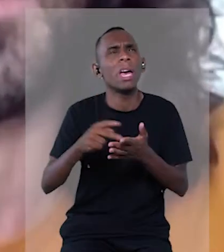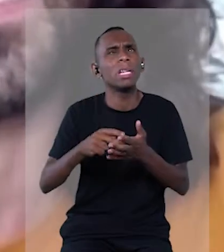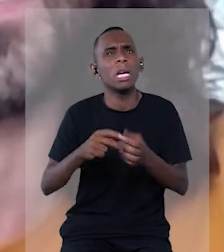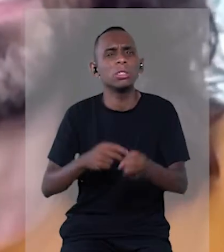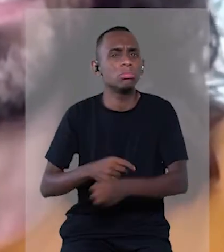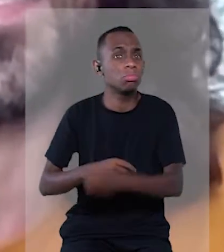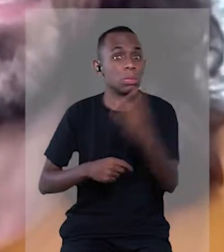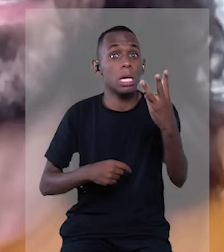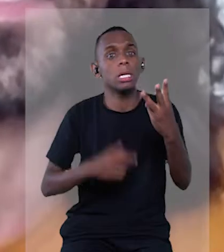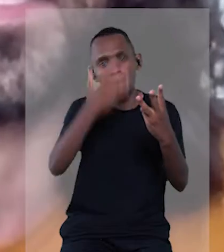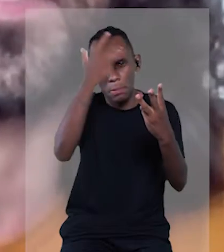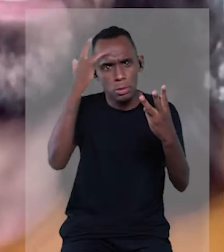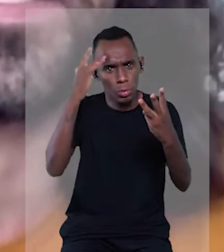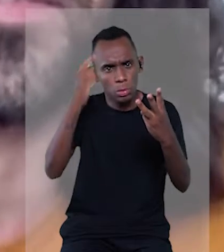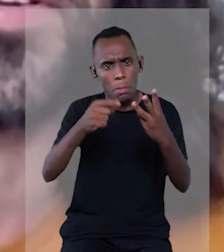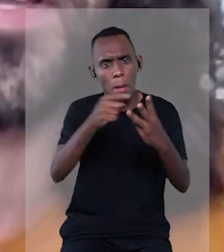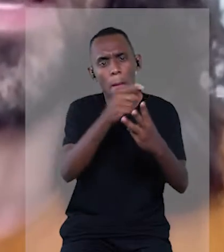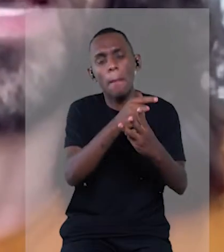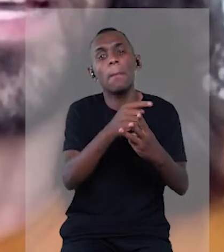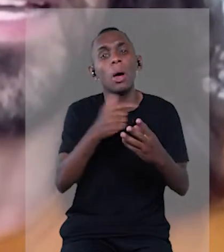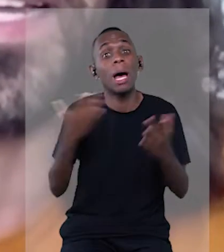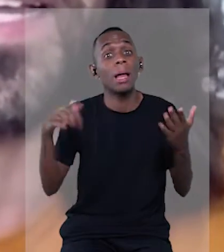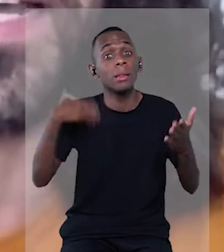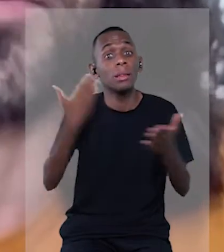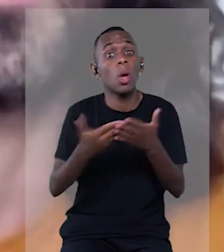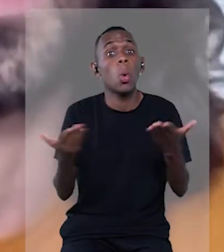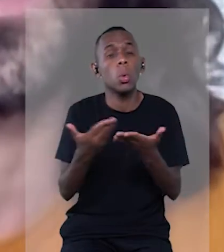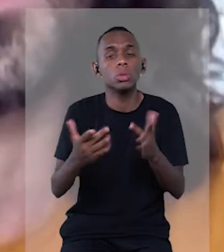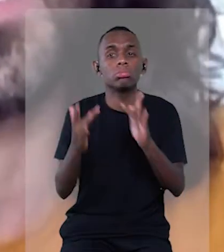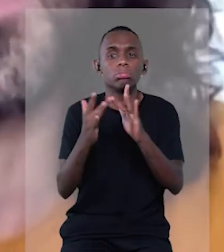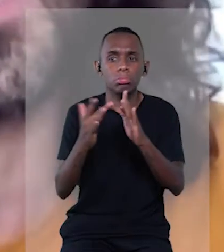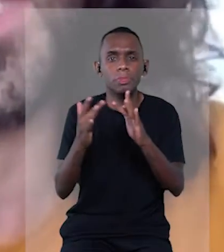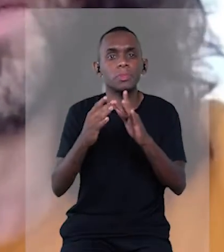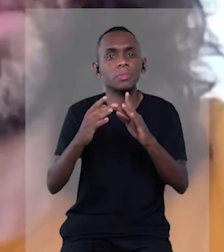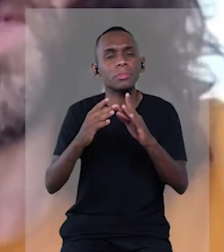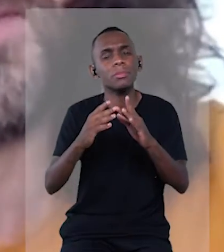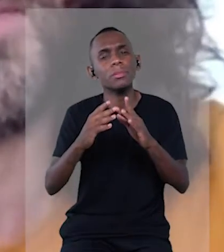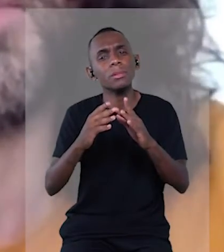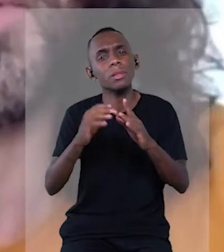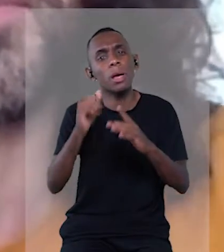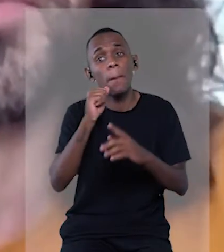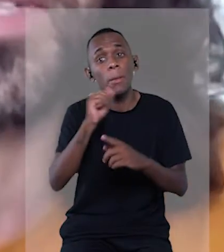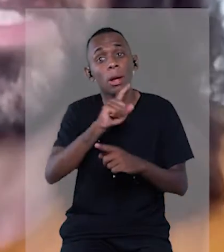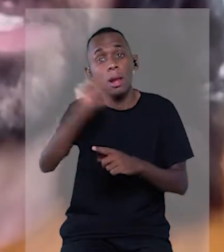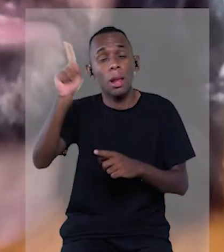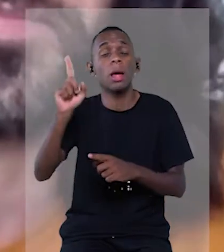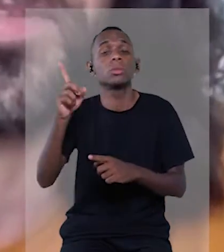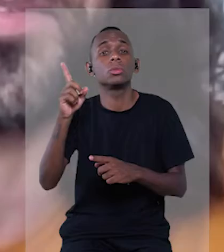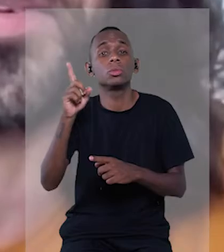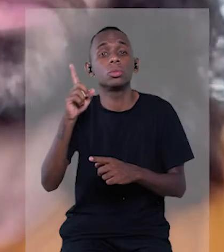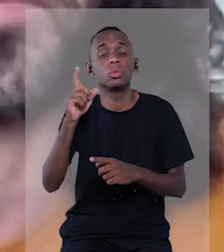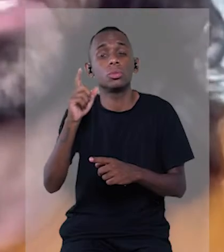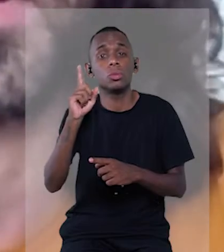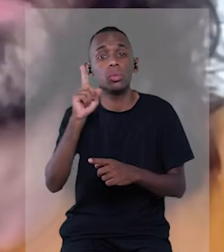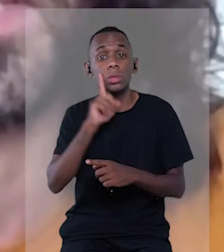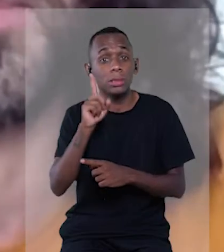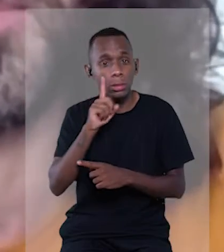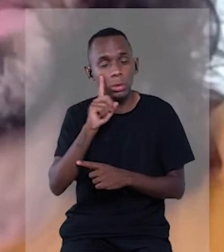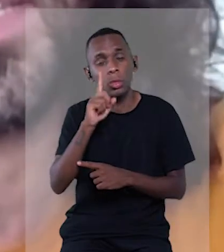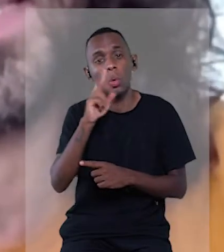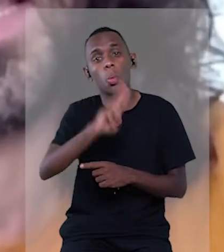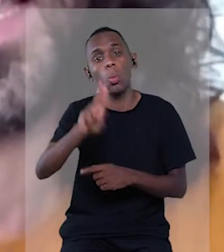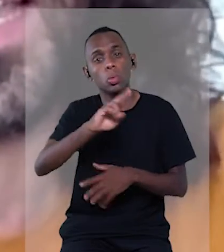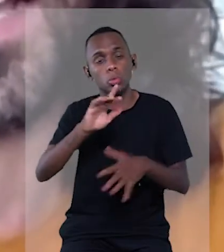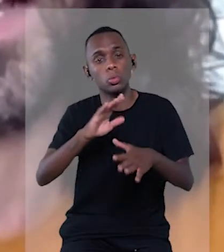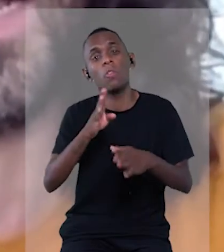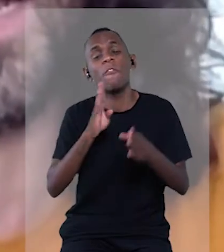pessoas, mais em específico. A correspondente que eu tinha dos Estados Unidos, eu continuo conversando somente pelo